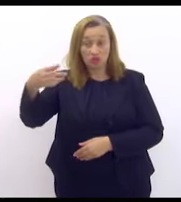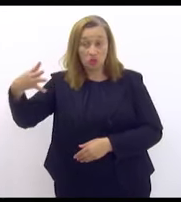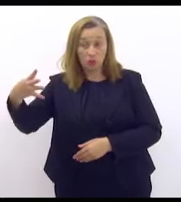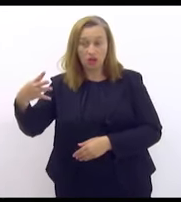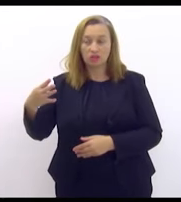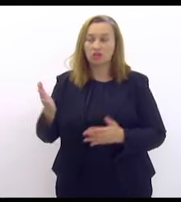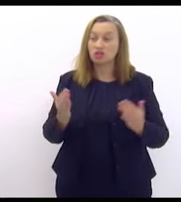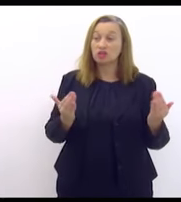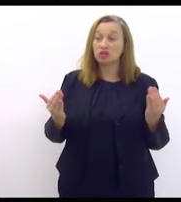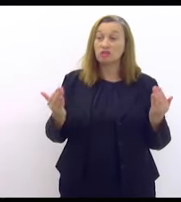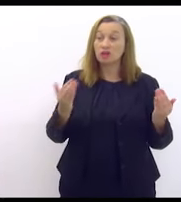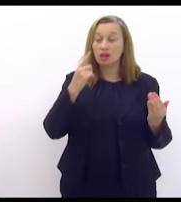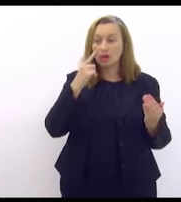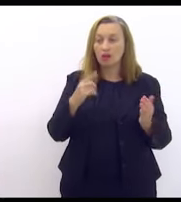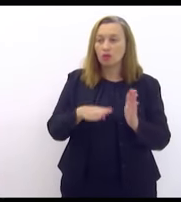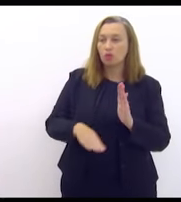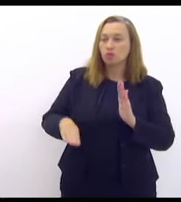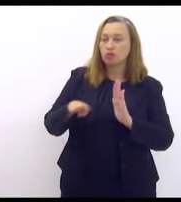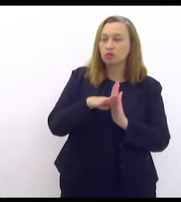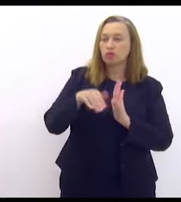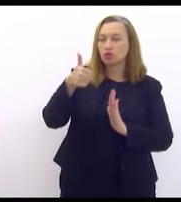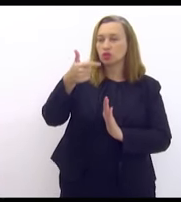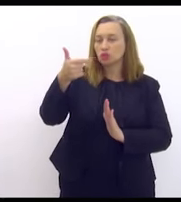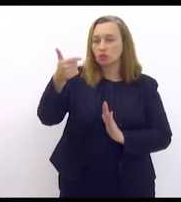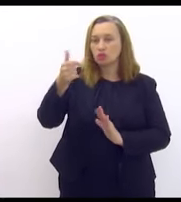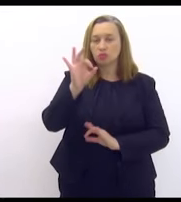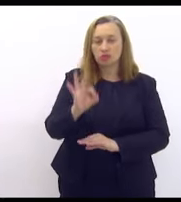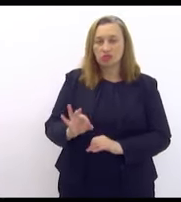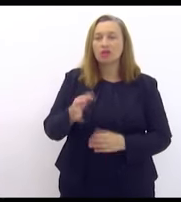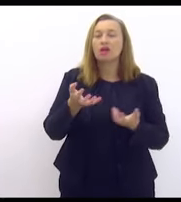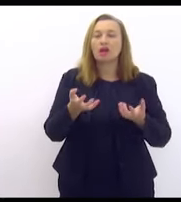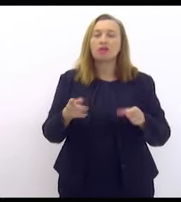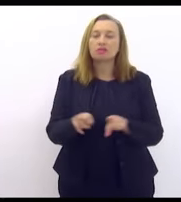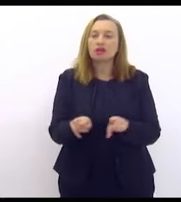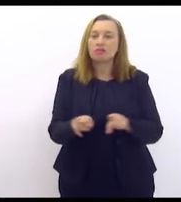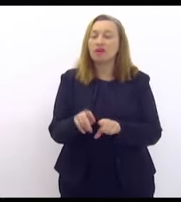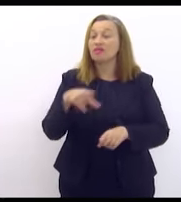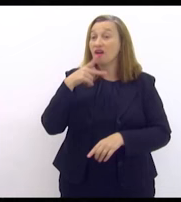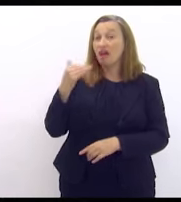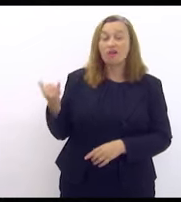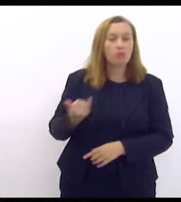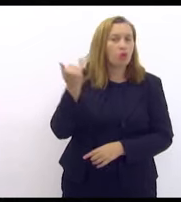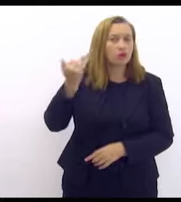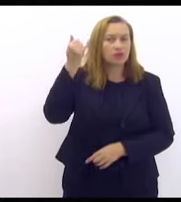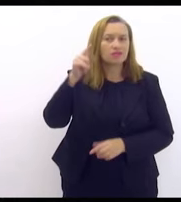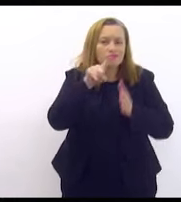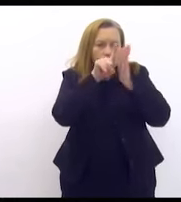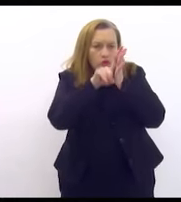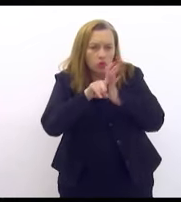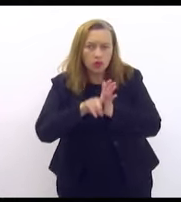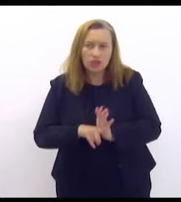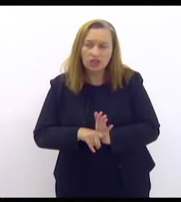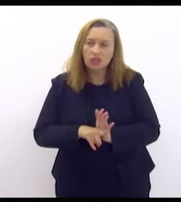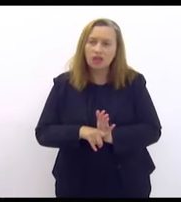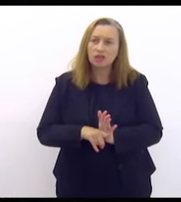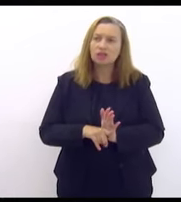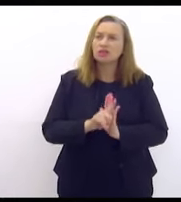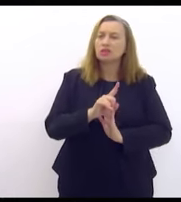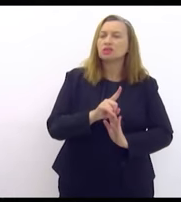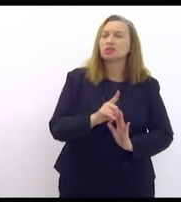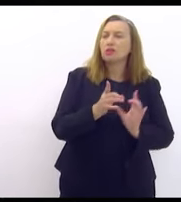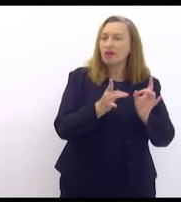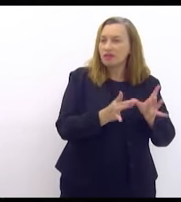teve aí um aumento de 12%. Quero trazer também uma importante análise sobre a concessão da